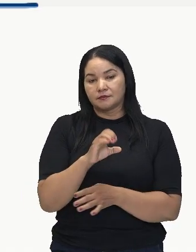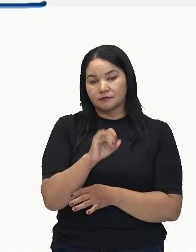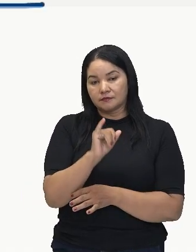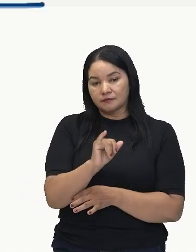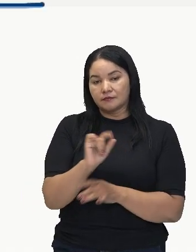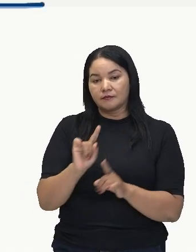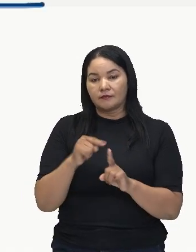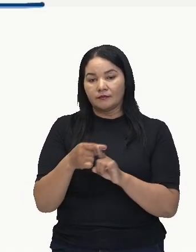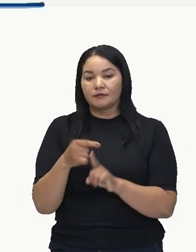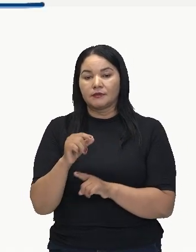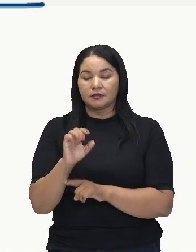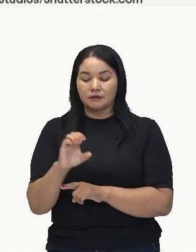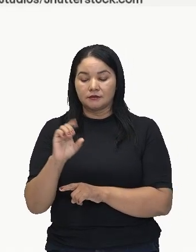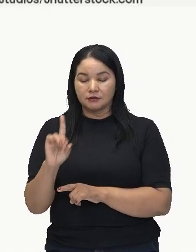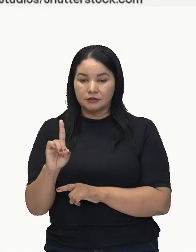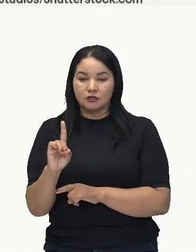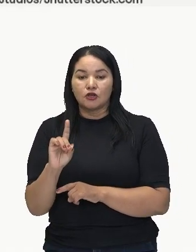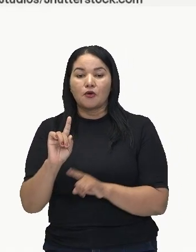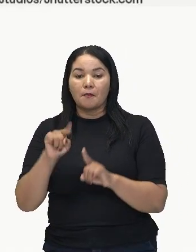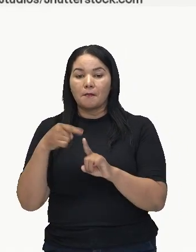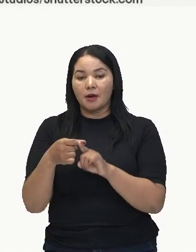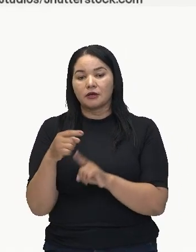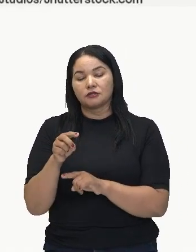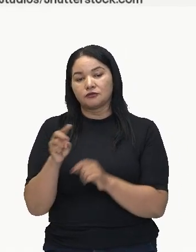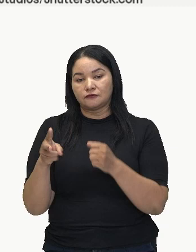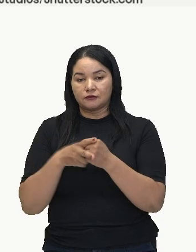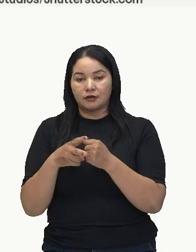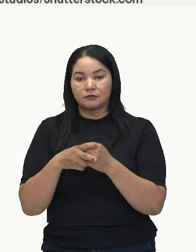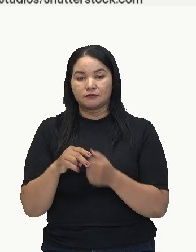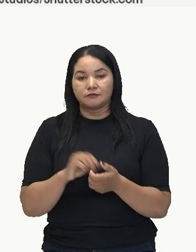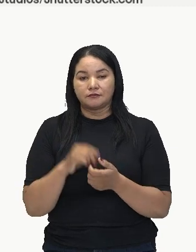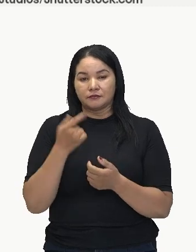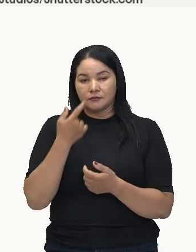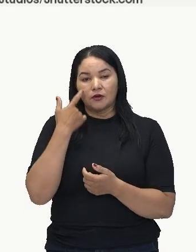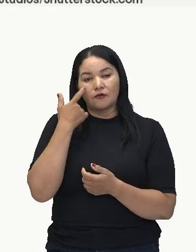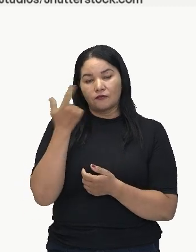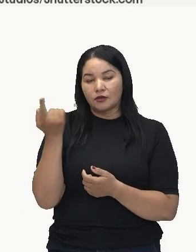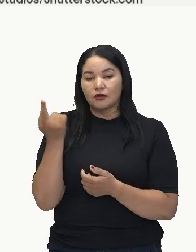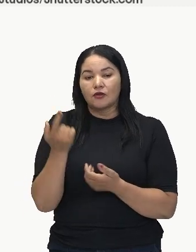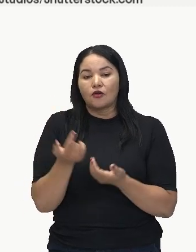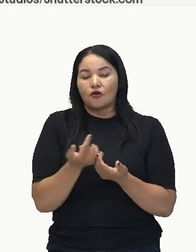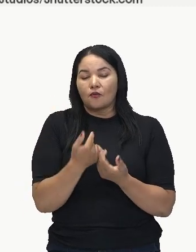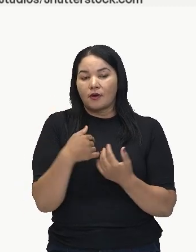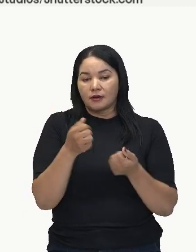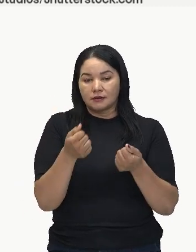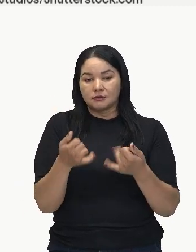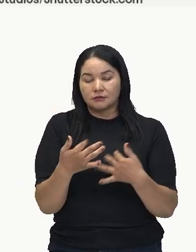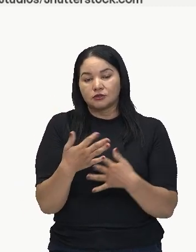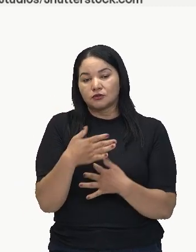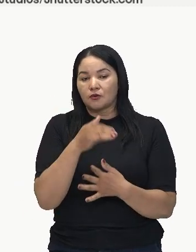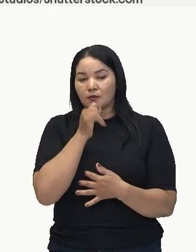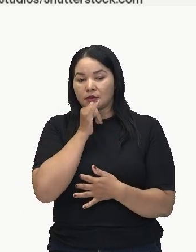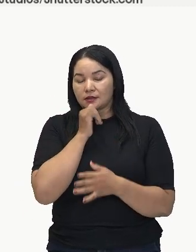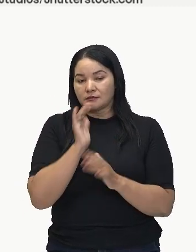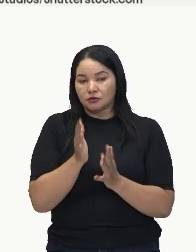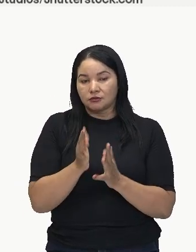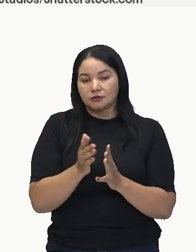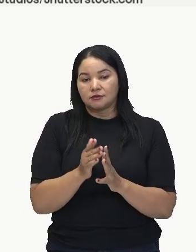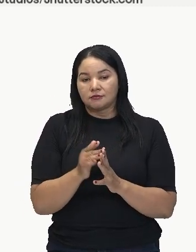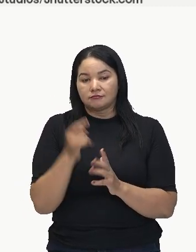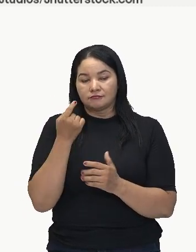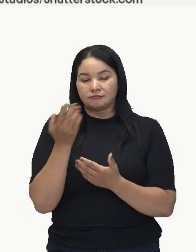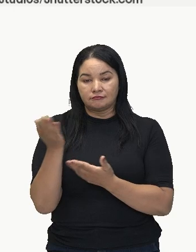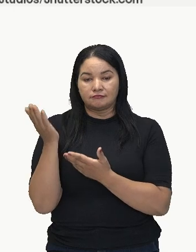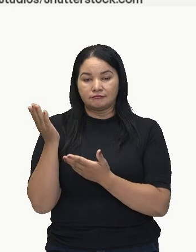fim, el verbo. Como no exemplo aqui que vocês muito bem viram, né? Ó, complemento indireto, complemento direto e,